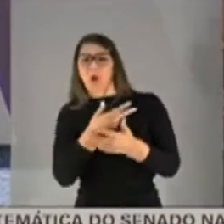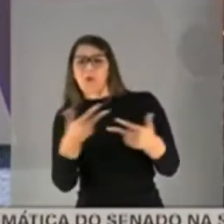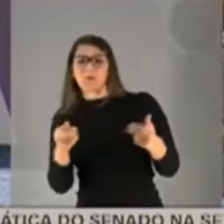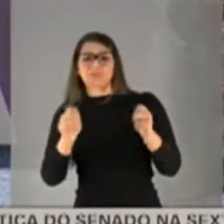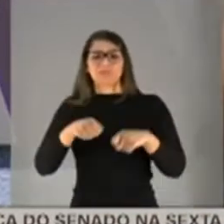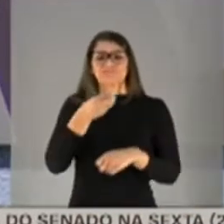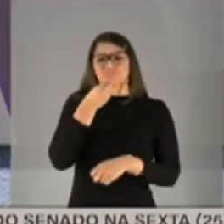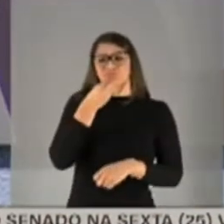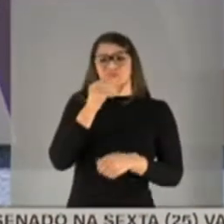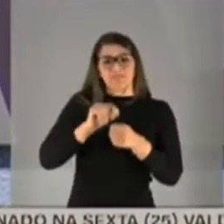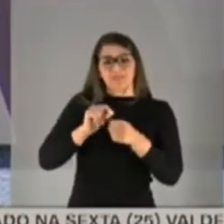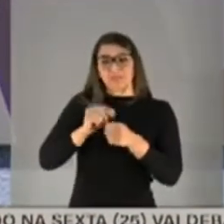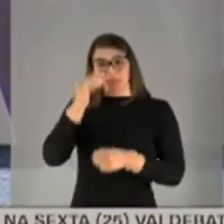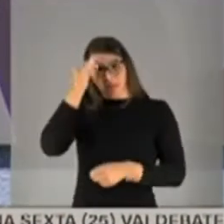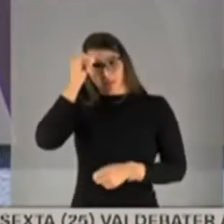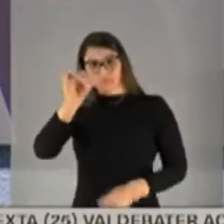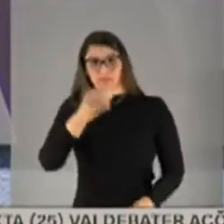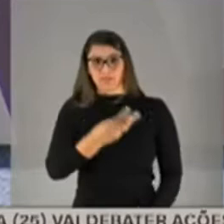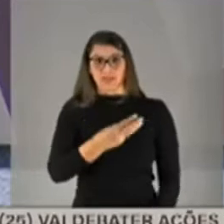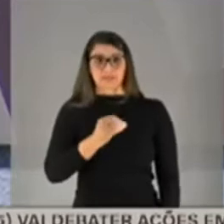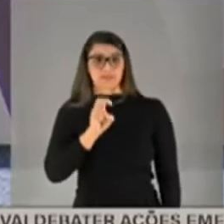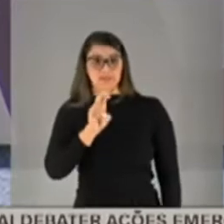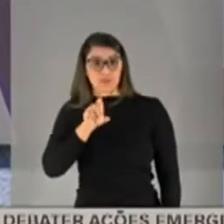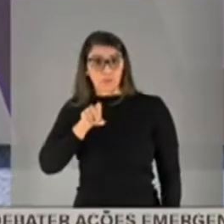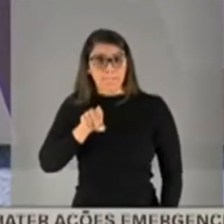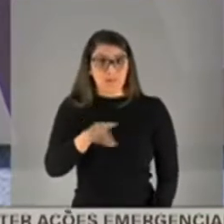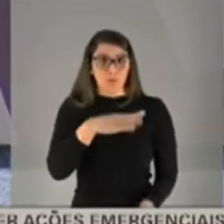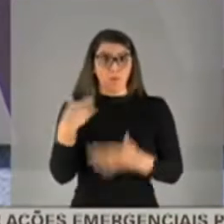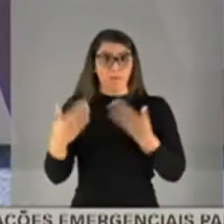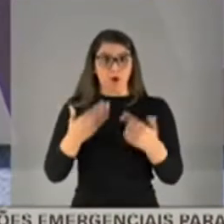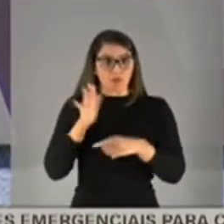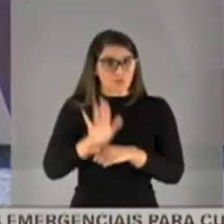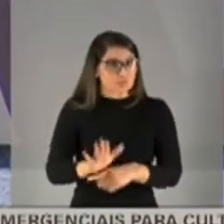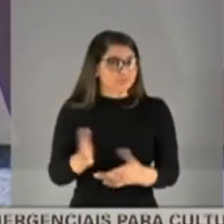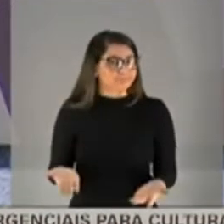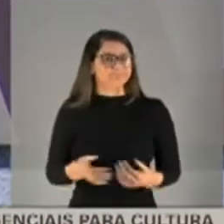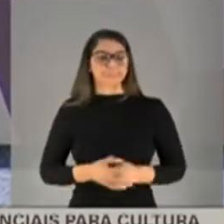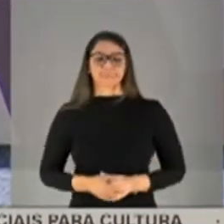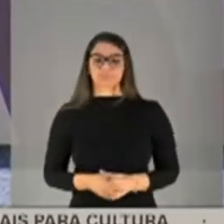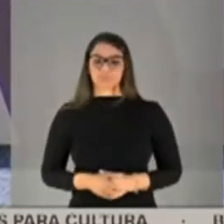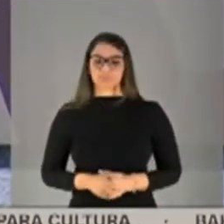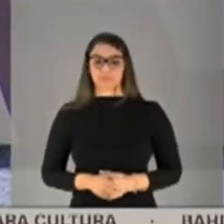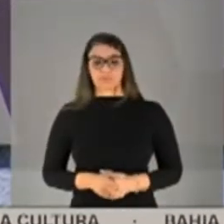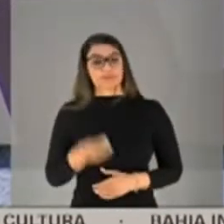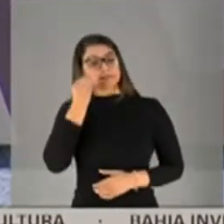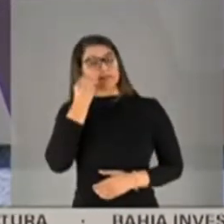para não ter 305 mil mortes a mais? E a gente buscou responder no próximo slide, por favor.